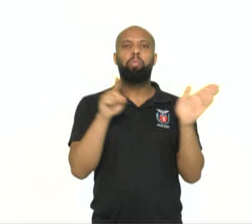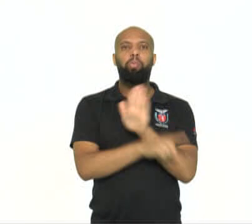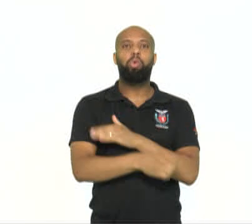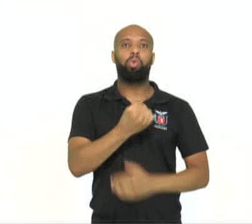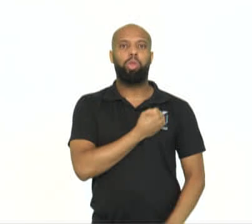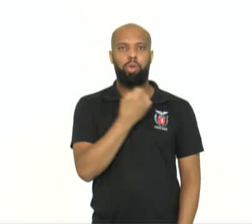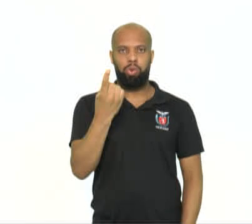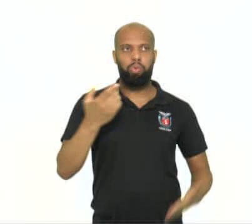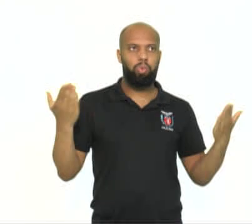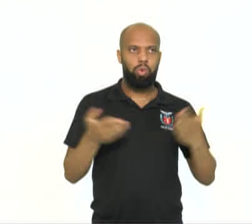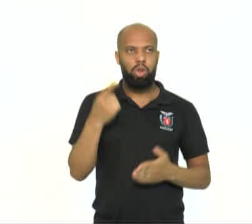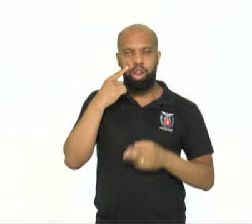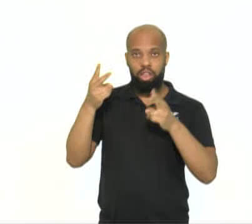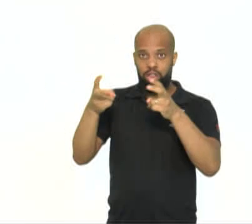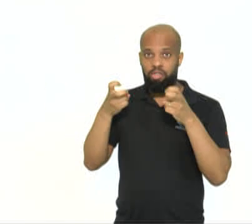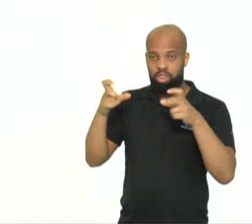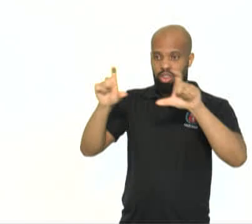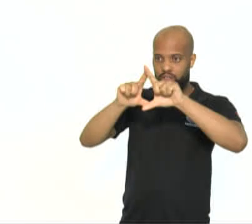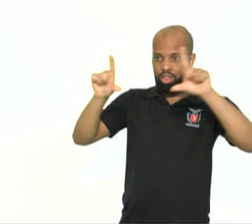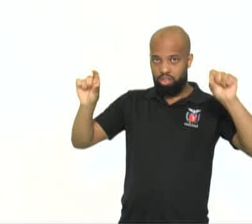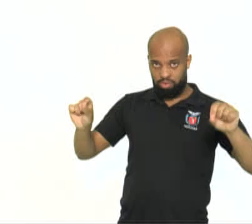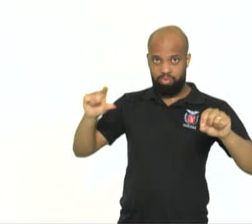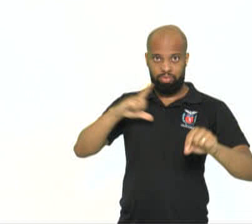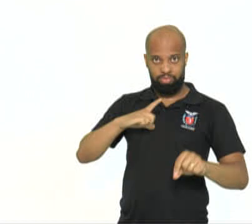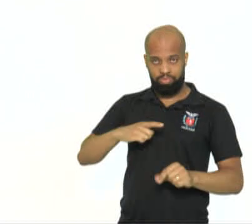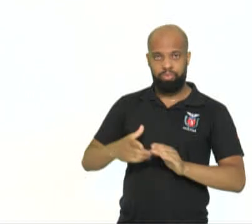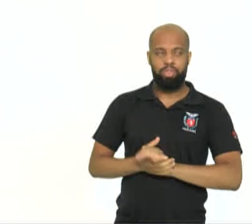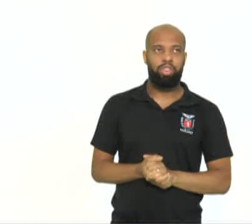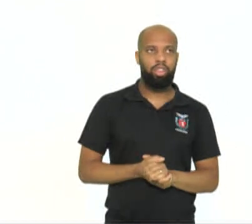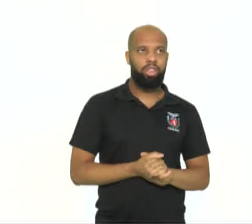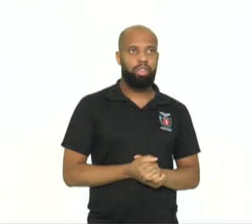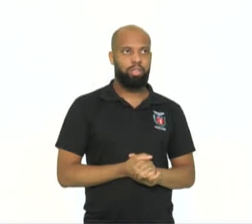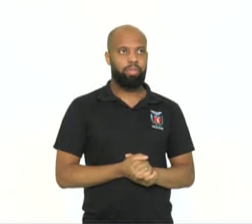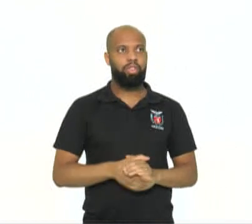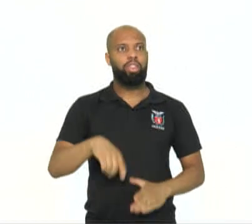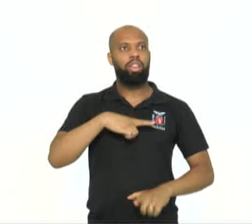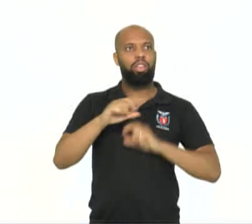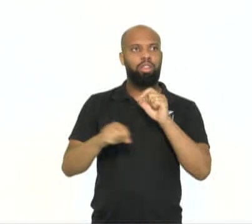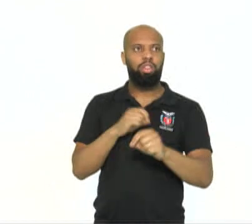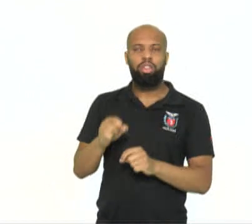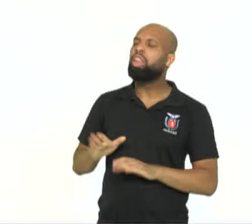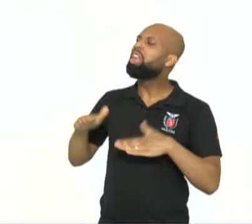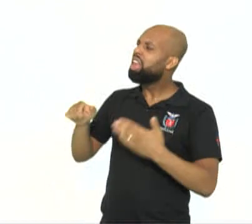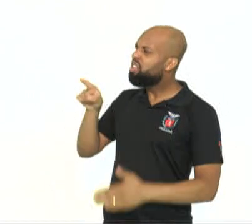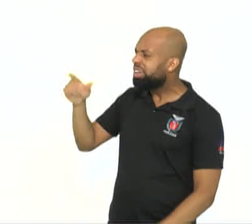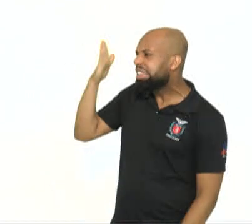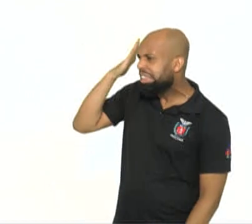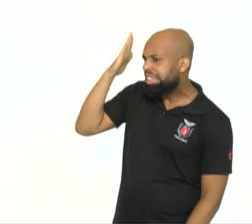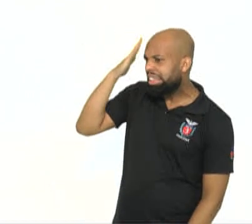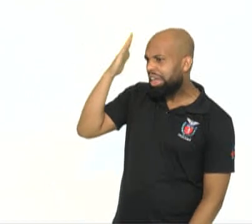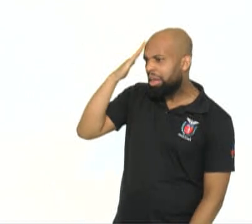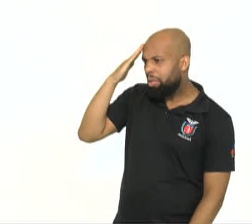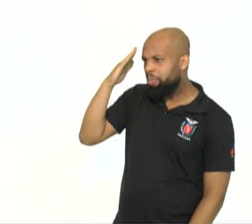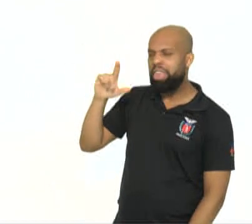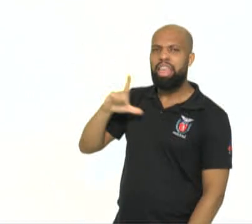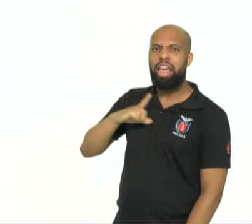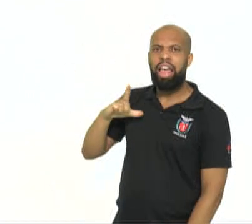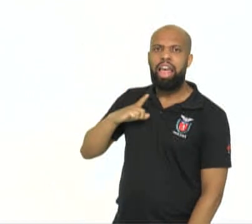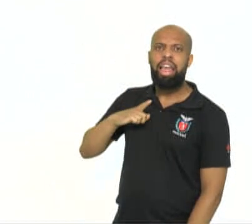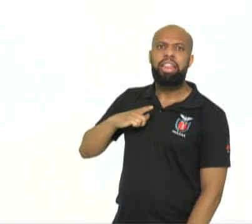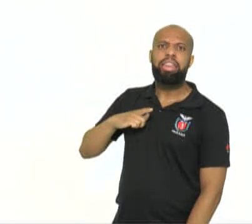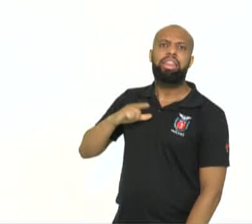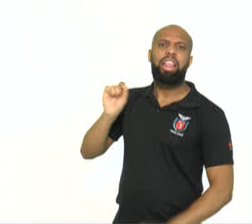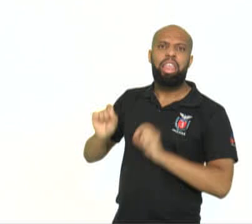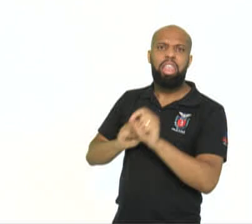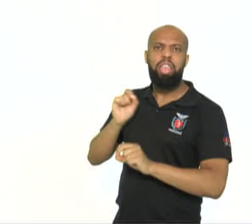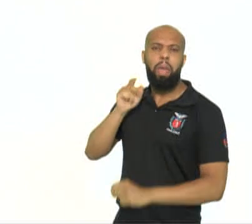quiz agora. Observe a tirinha a seguir de Maurício de Souza. Então, tá aqui. Ei, Cava, você sabia que os caraíbas chamam Jaci